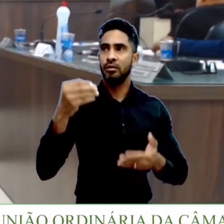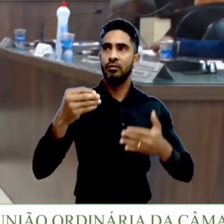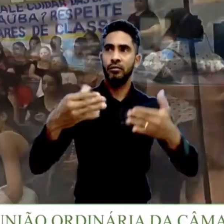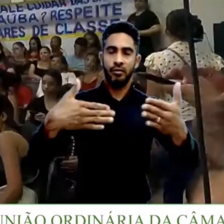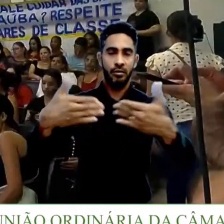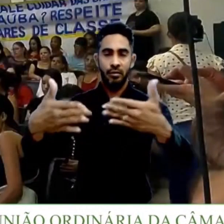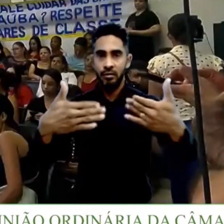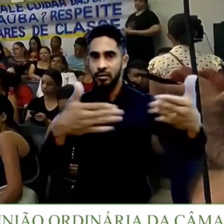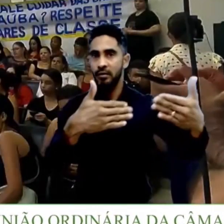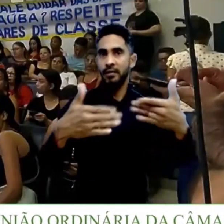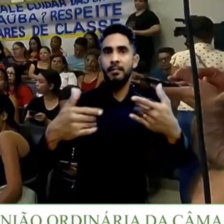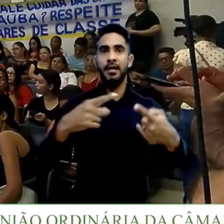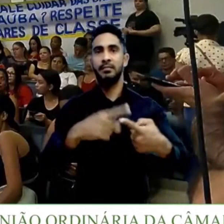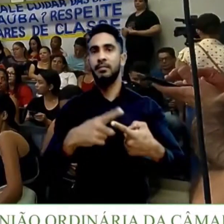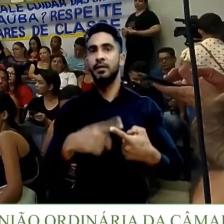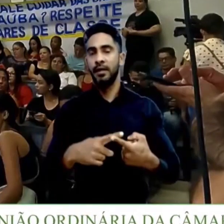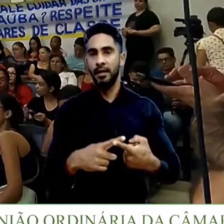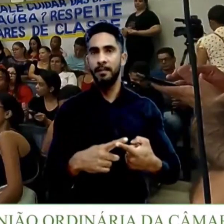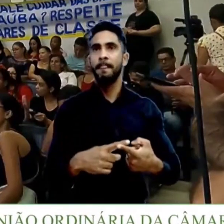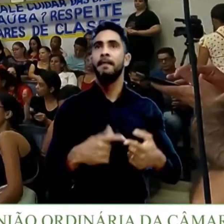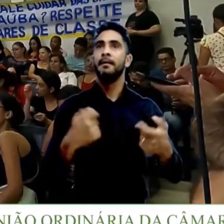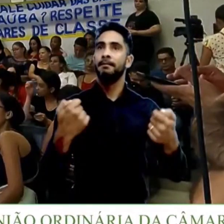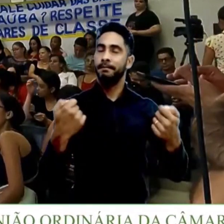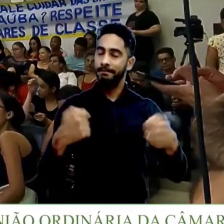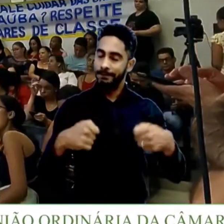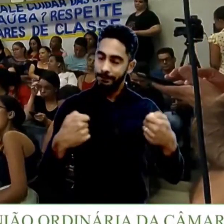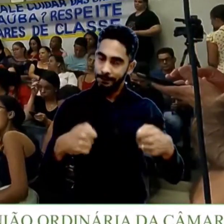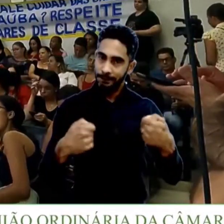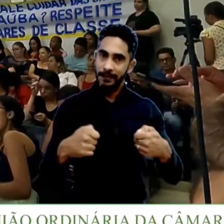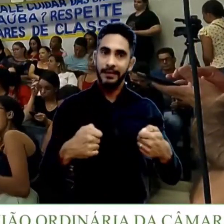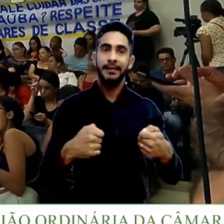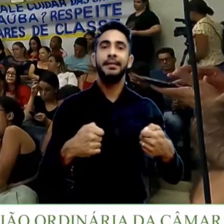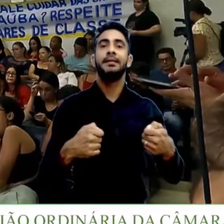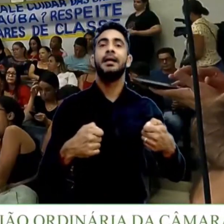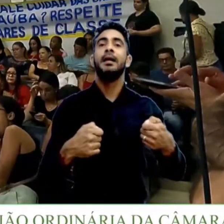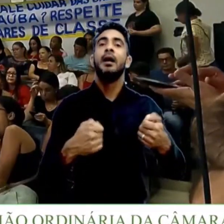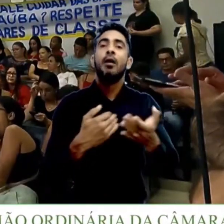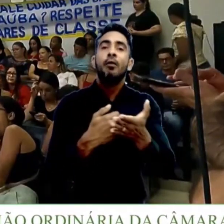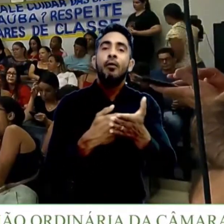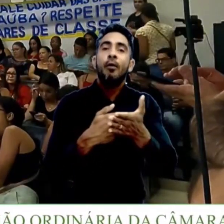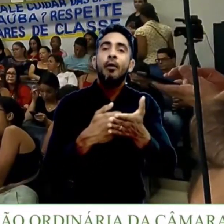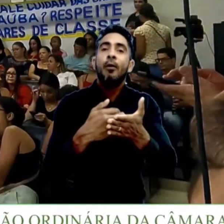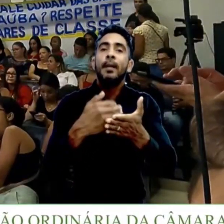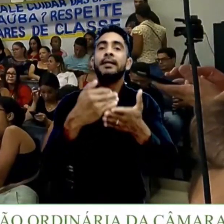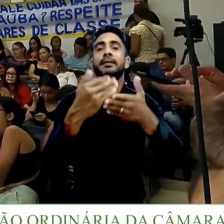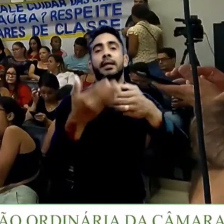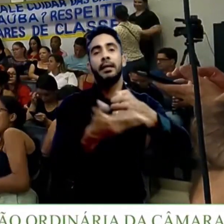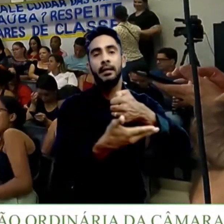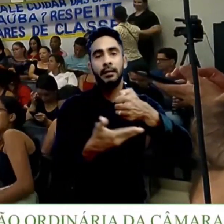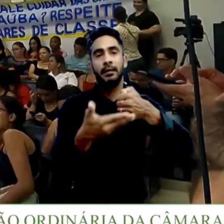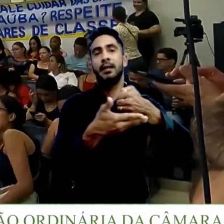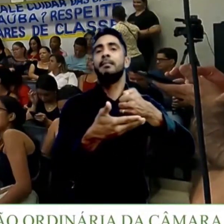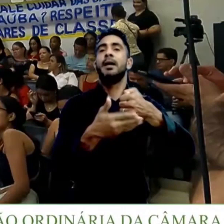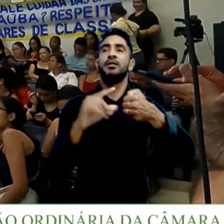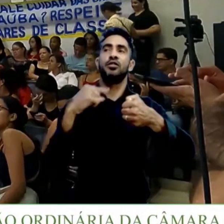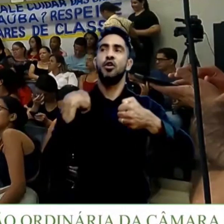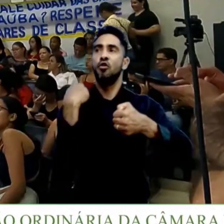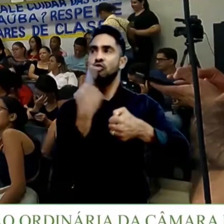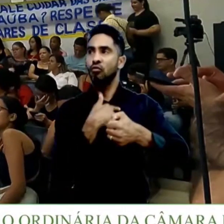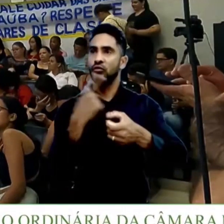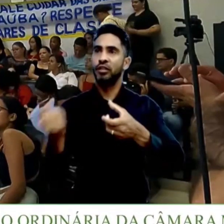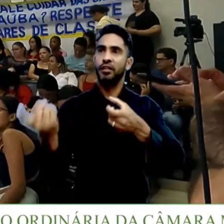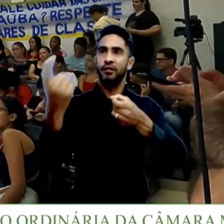debatam, porque isso aí tem que nascer é da base. Todos têm que vir discutir o